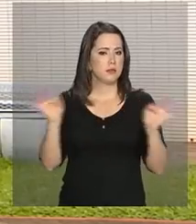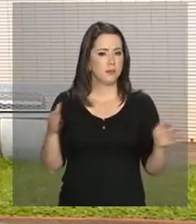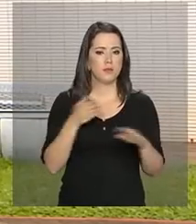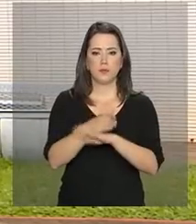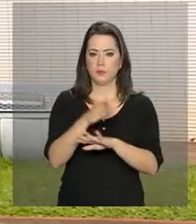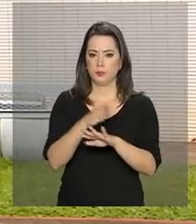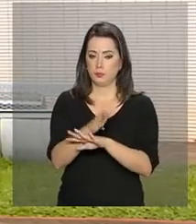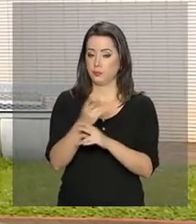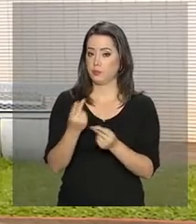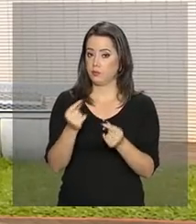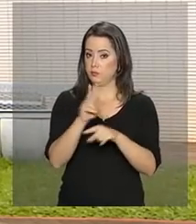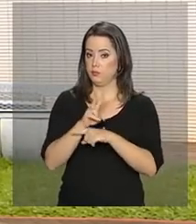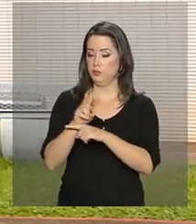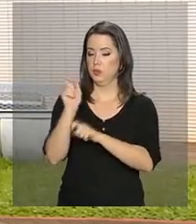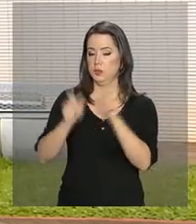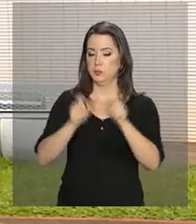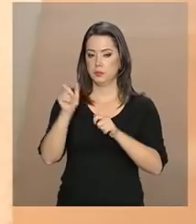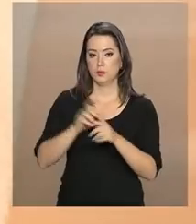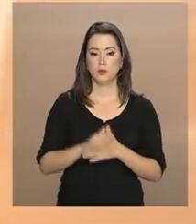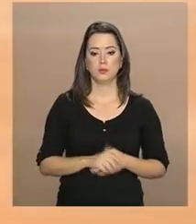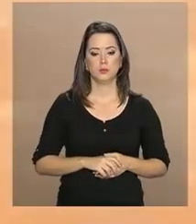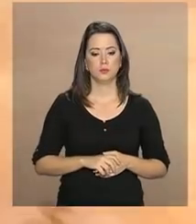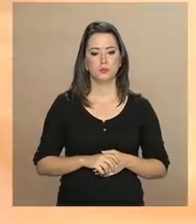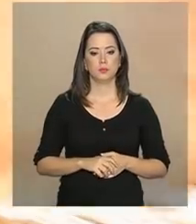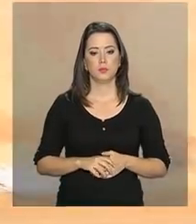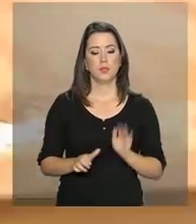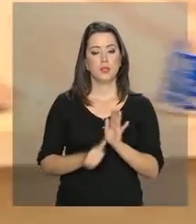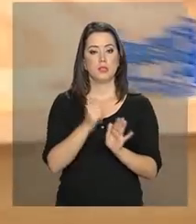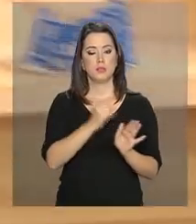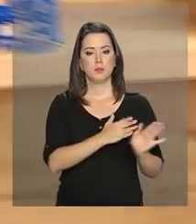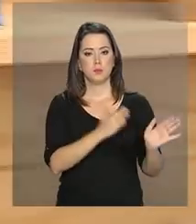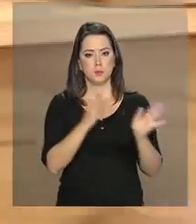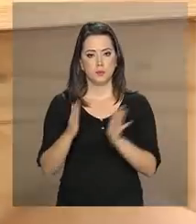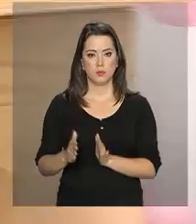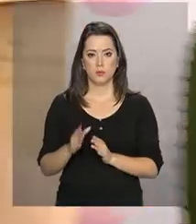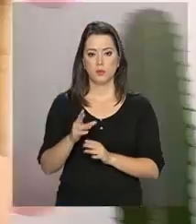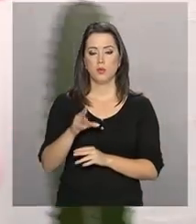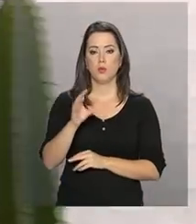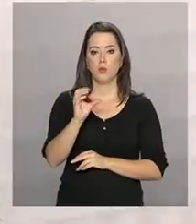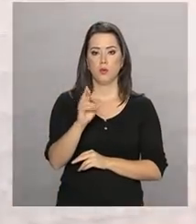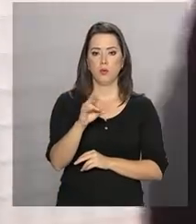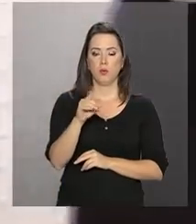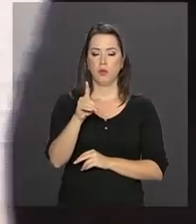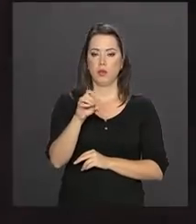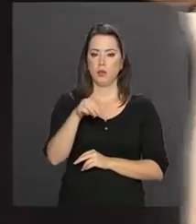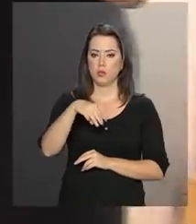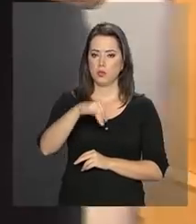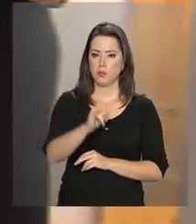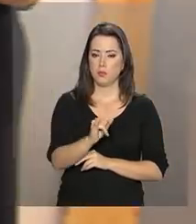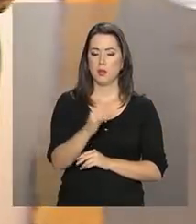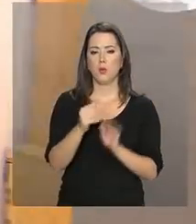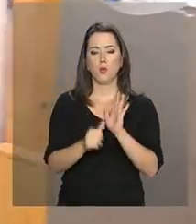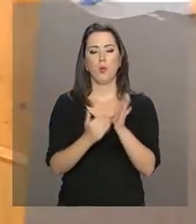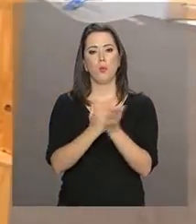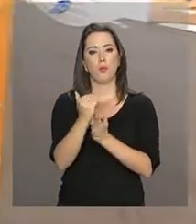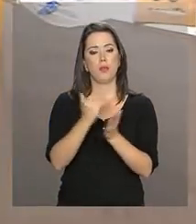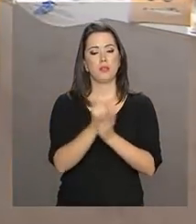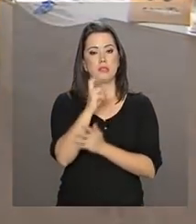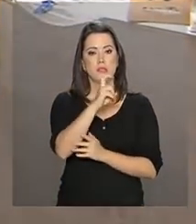ao crédito a esses empreendedores. Nesse primeiro momento, o CredMEI será implantado de forma piloto